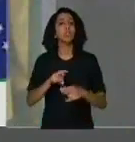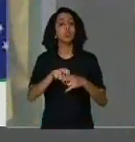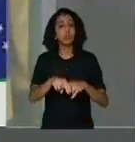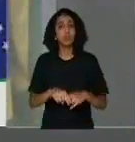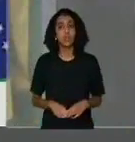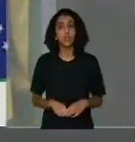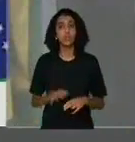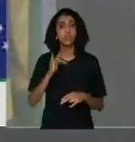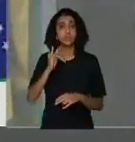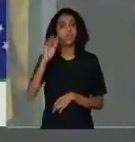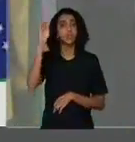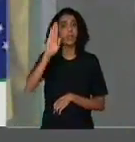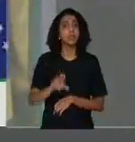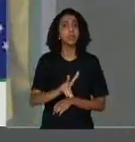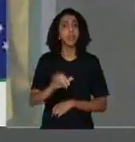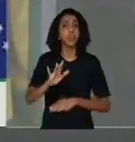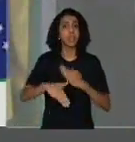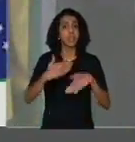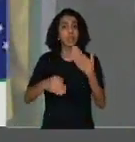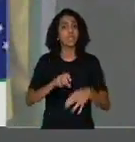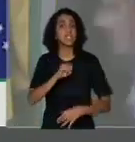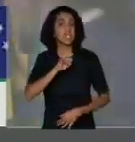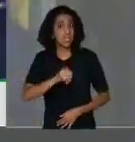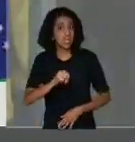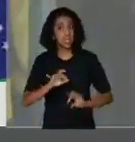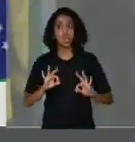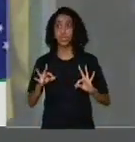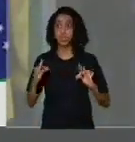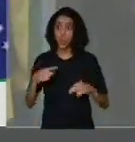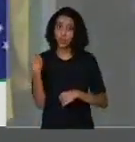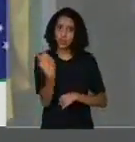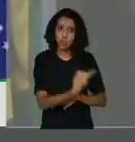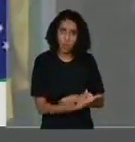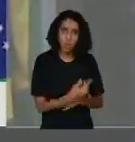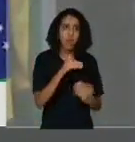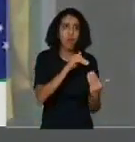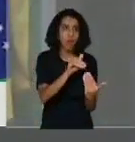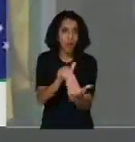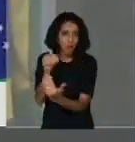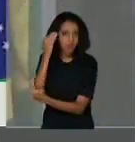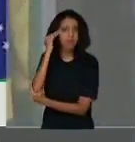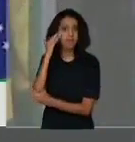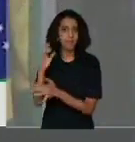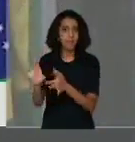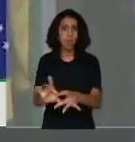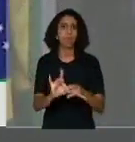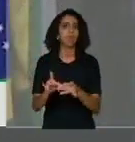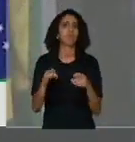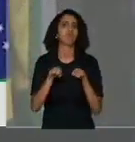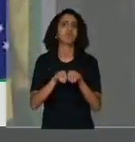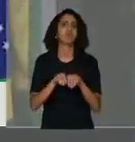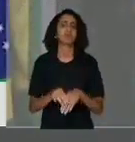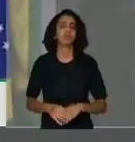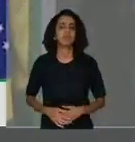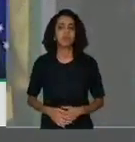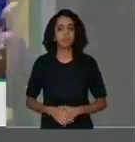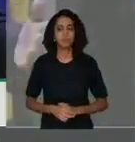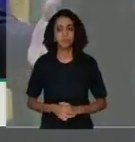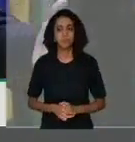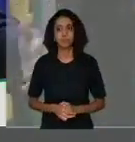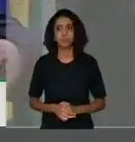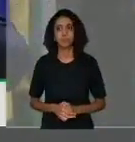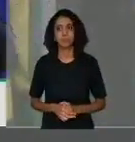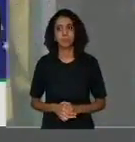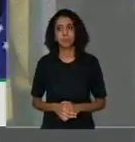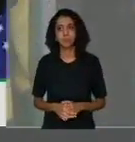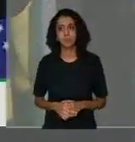nação desenvolvida quando todos nós nos entendemos. Por isso, eu vim aqui, vamos dizer